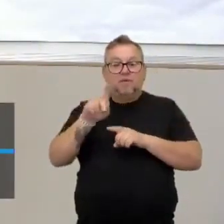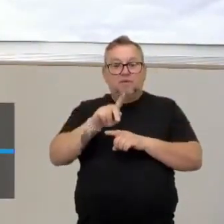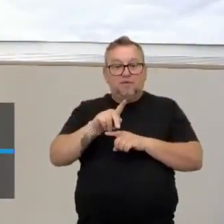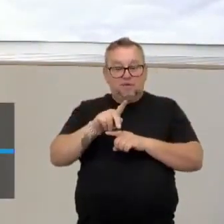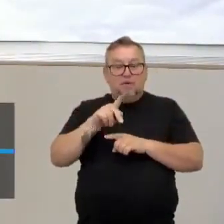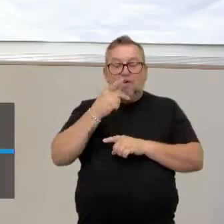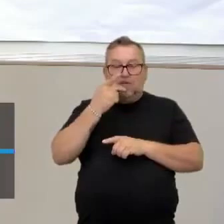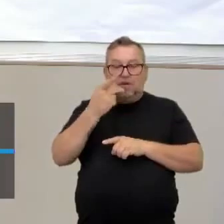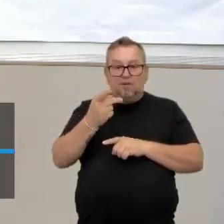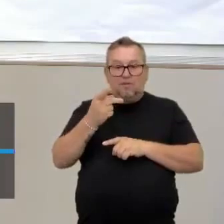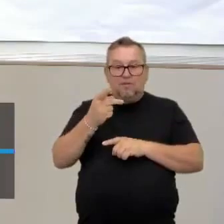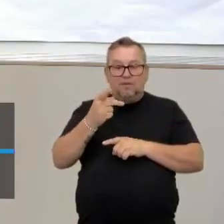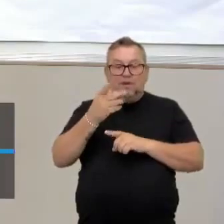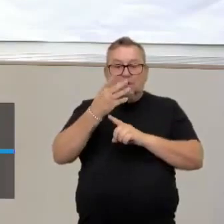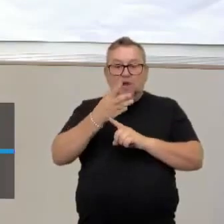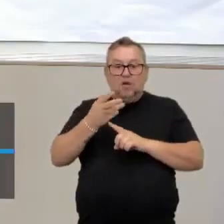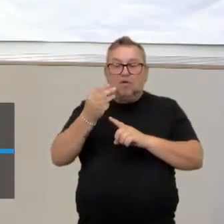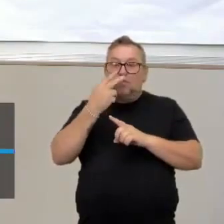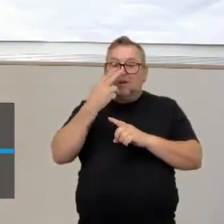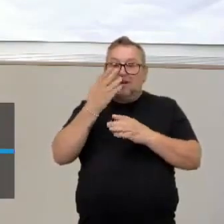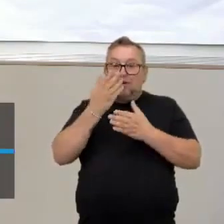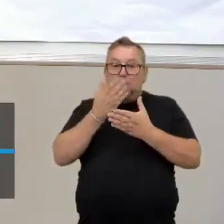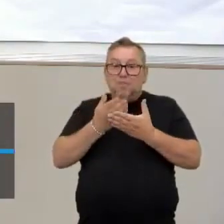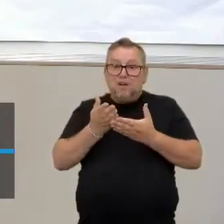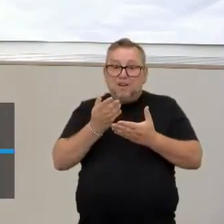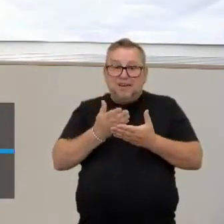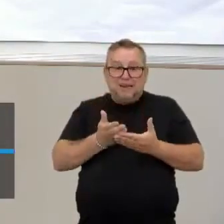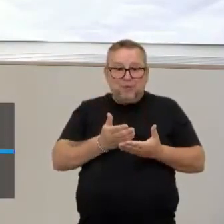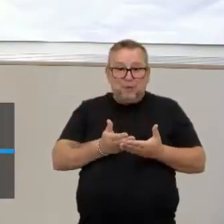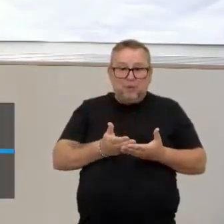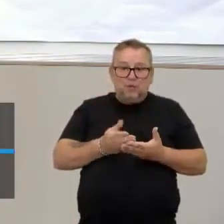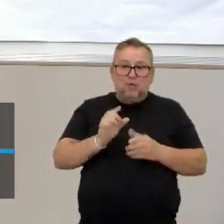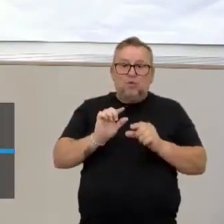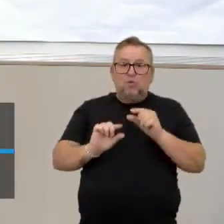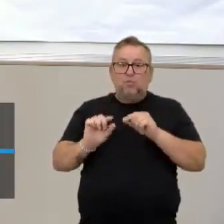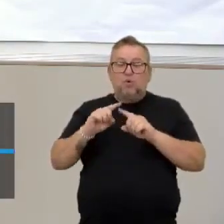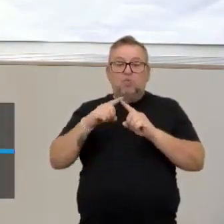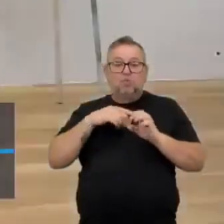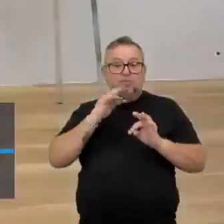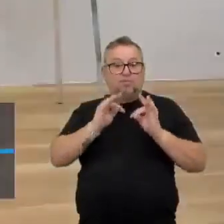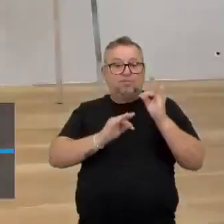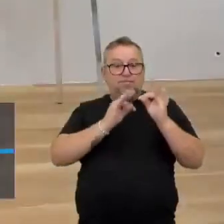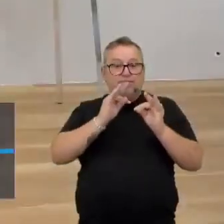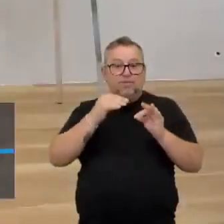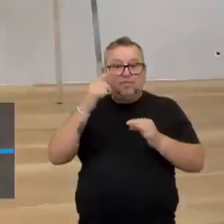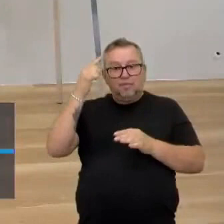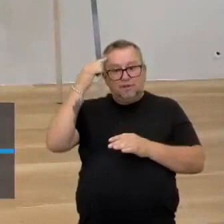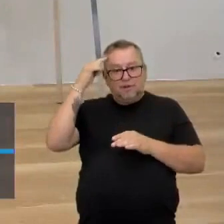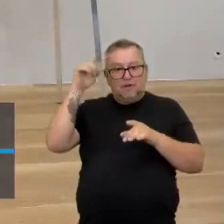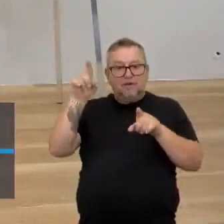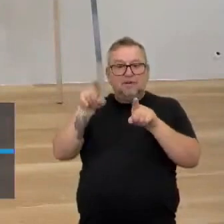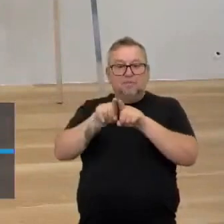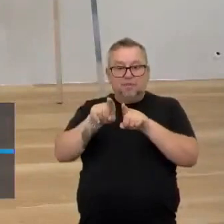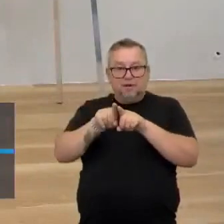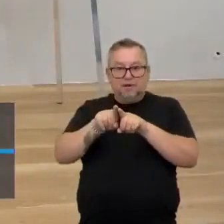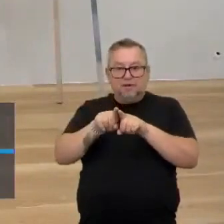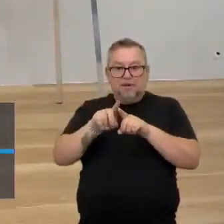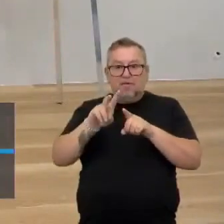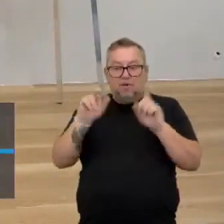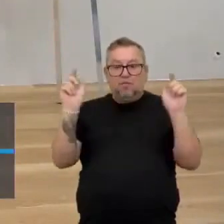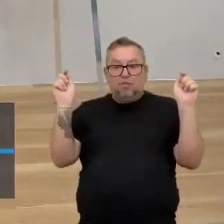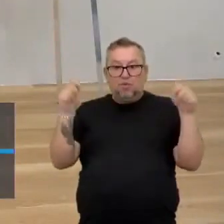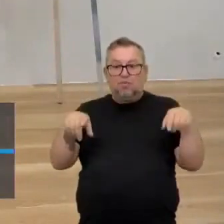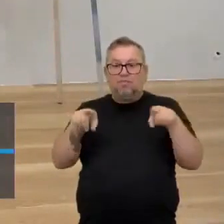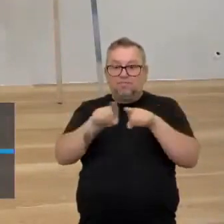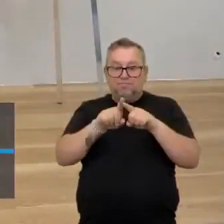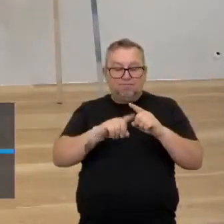uma arte que perdeu um pouco do seu espaço devido ao avanço tecnológico. É interessante pensar que ela foi possibilitada